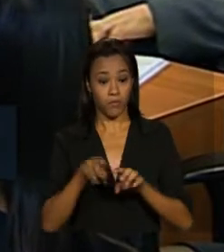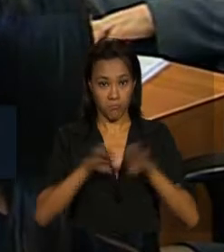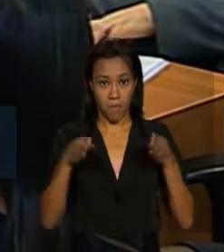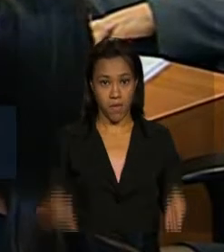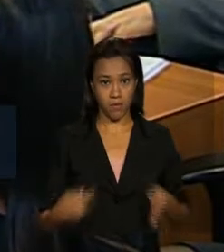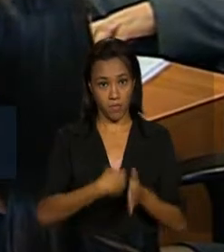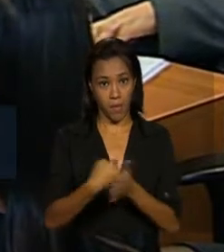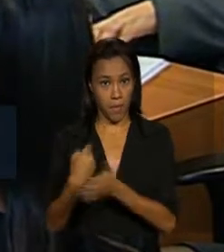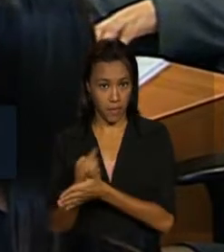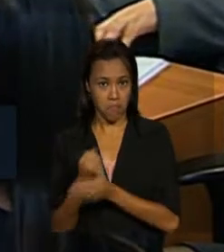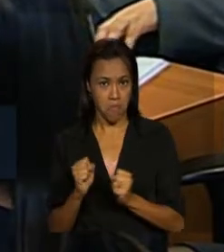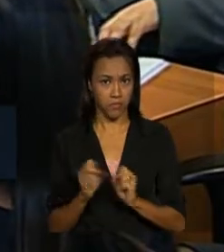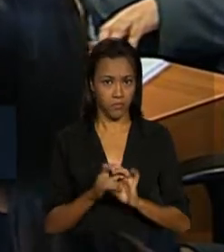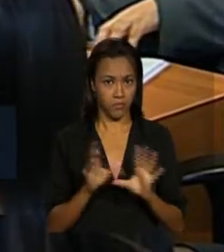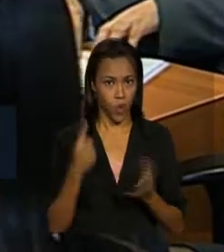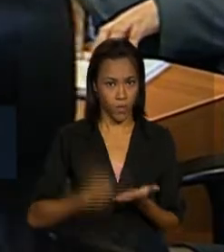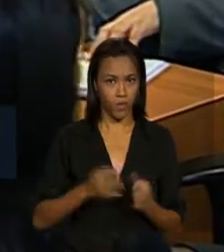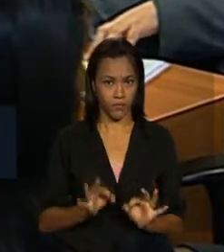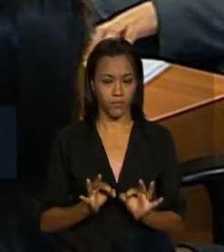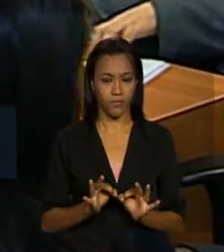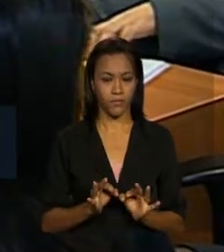gente... Pode ser? Pode combinar assim?